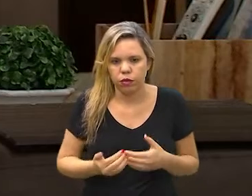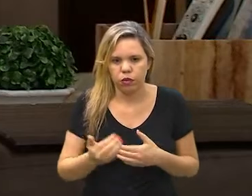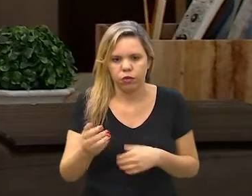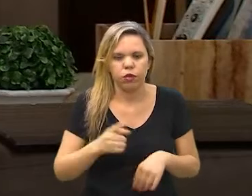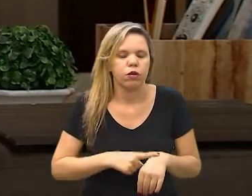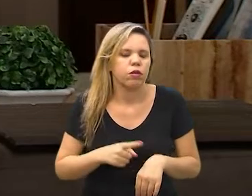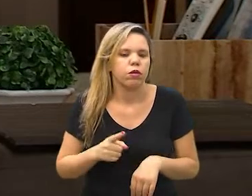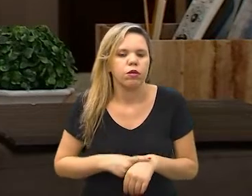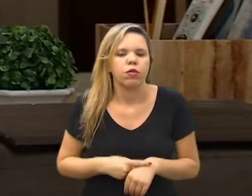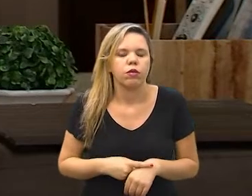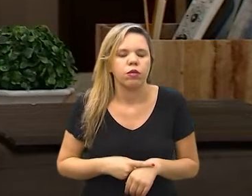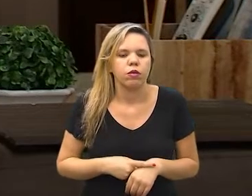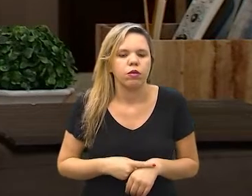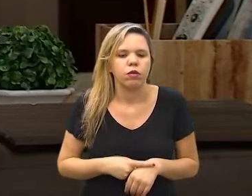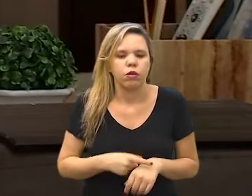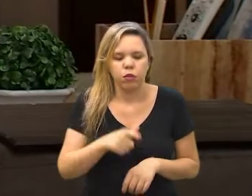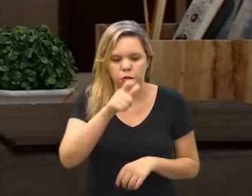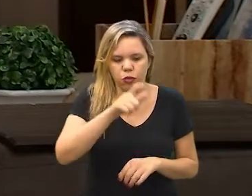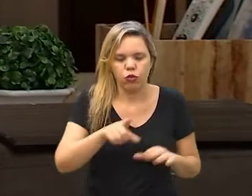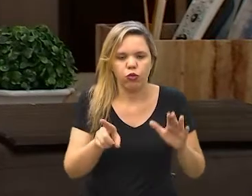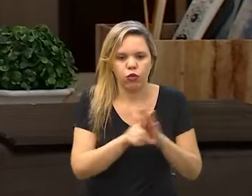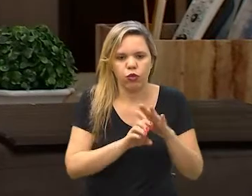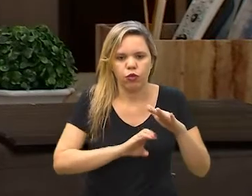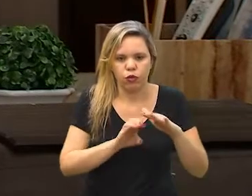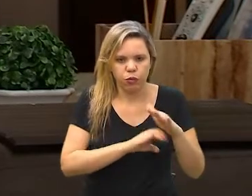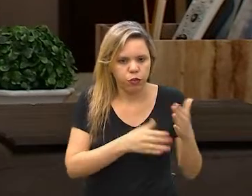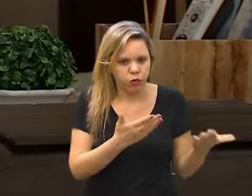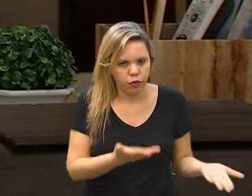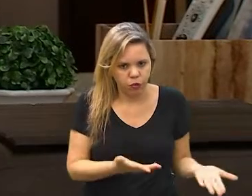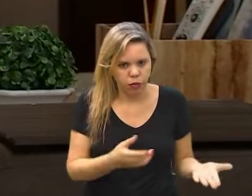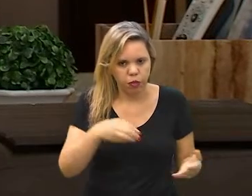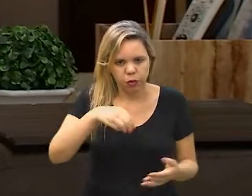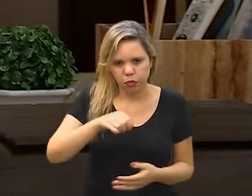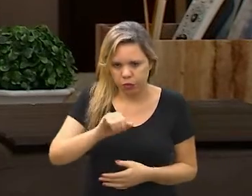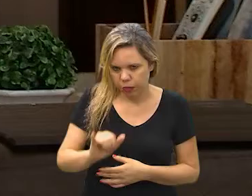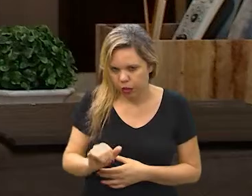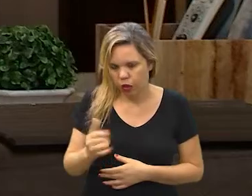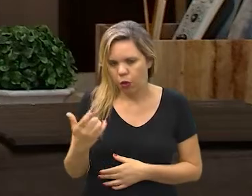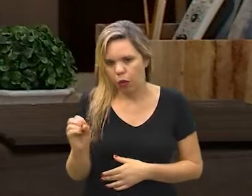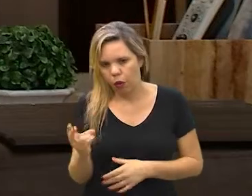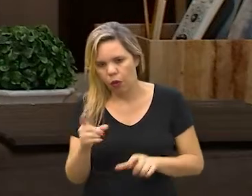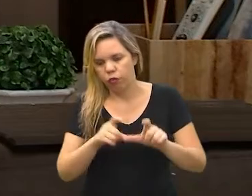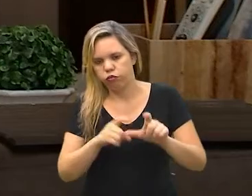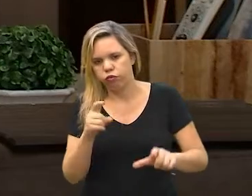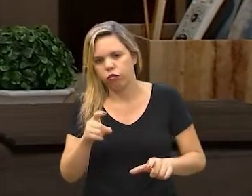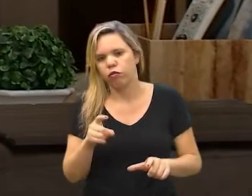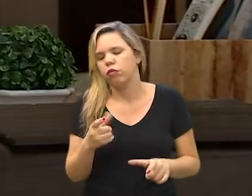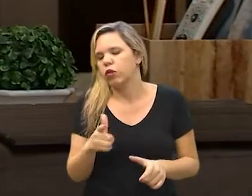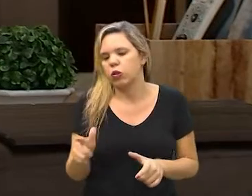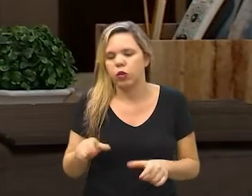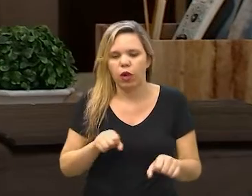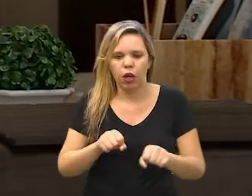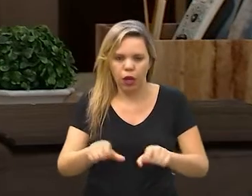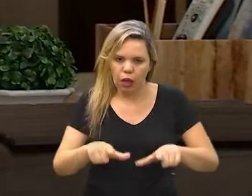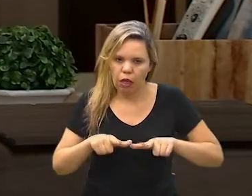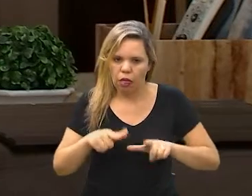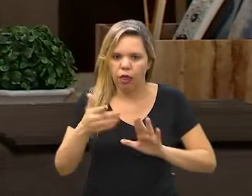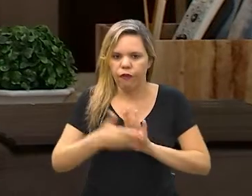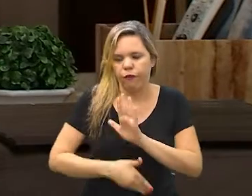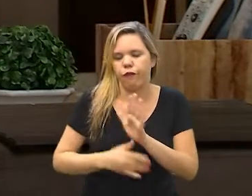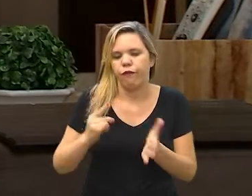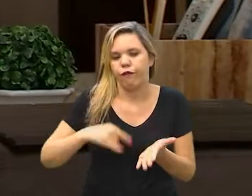do momento que ele é autônomo, ele tem uma empresa, seja MEI, seja autônomo sem estar formalizado